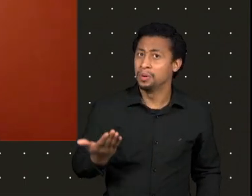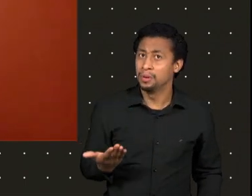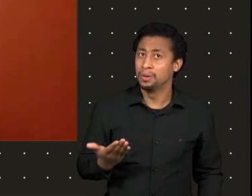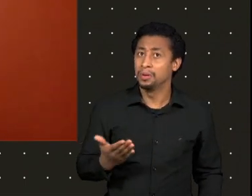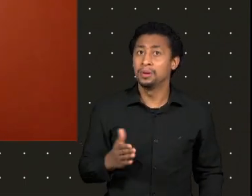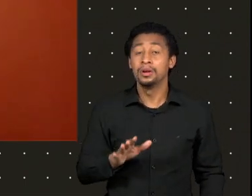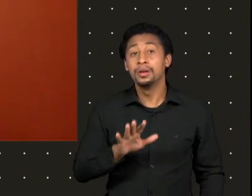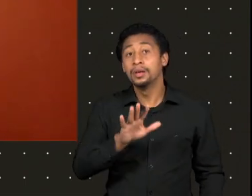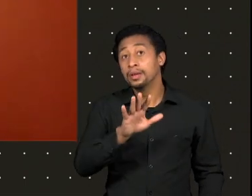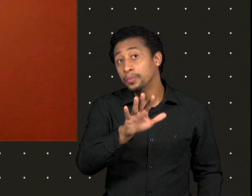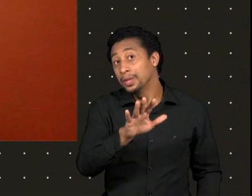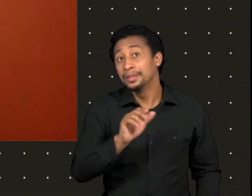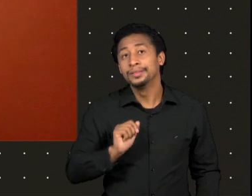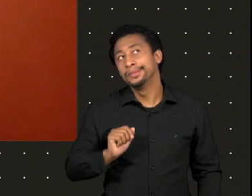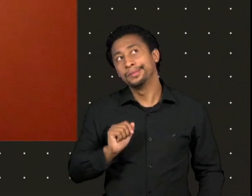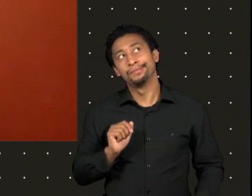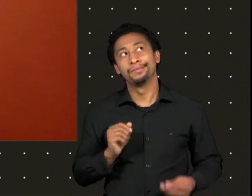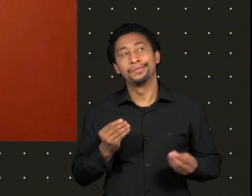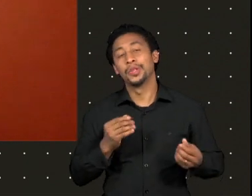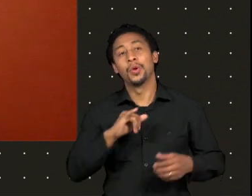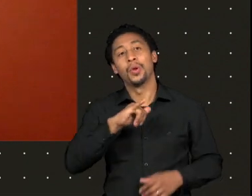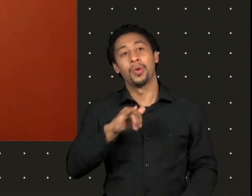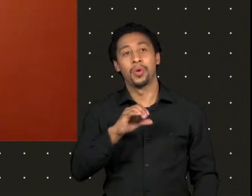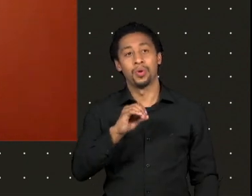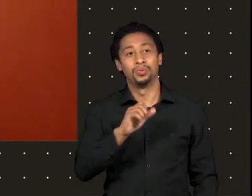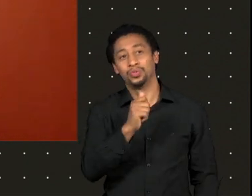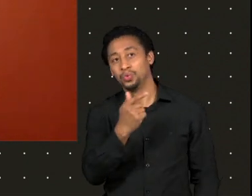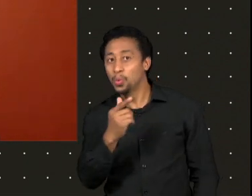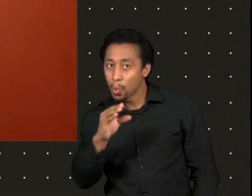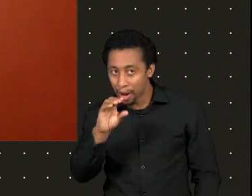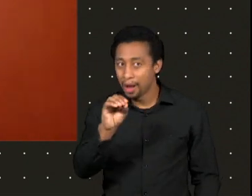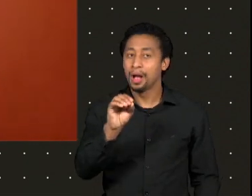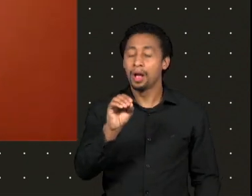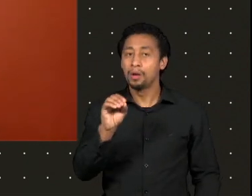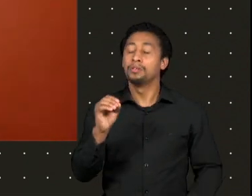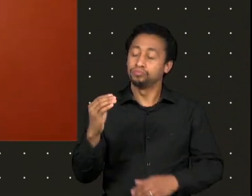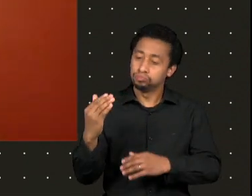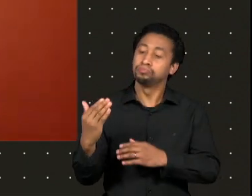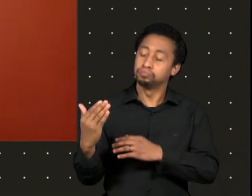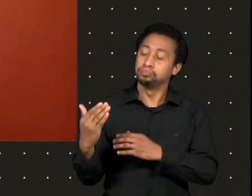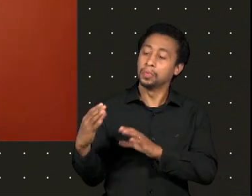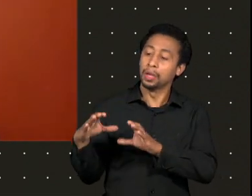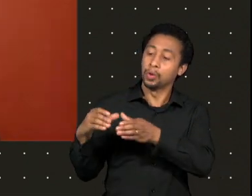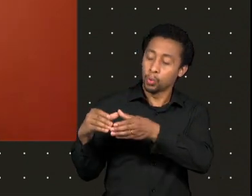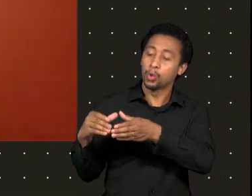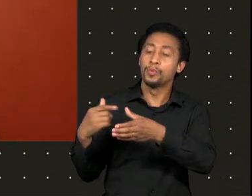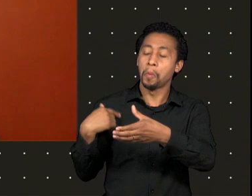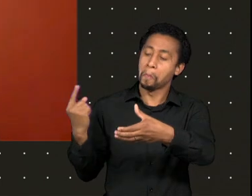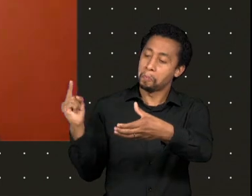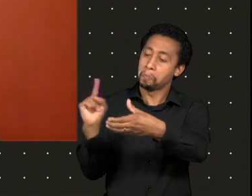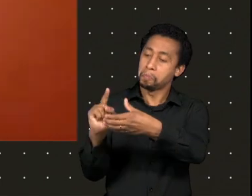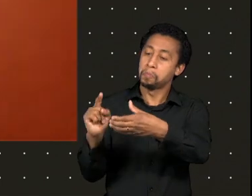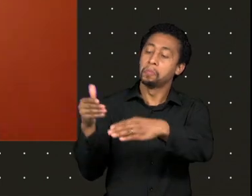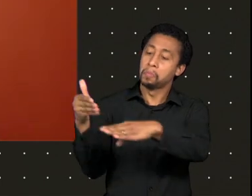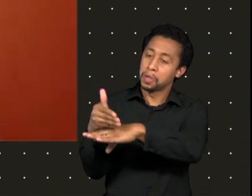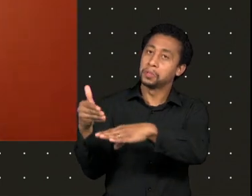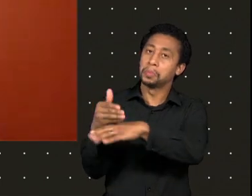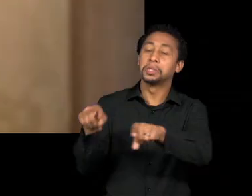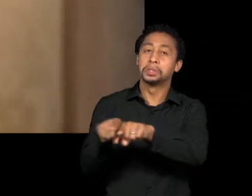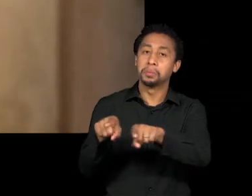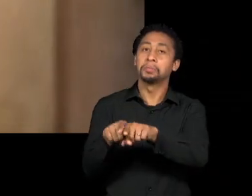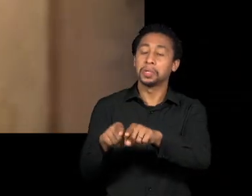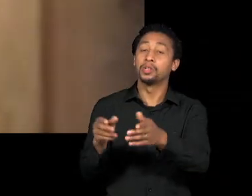como Pedro Arcanjo, o Joamá, os olhos de chão. Mas eu fiz a trilha sonora e participei também como